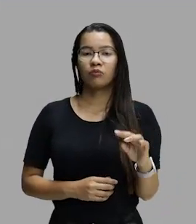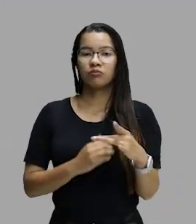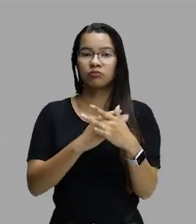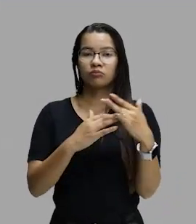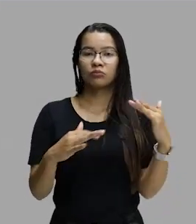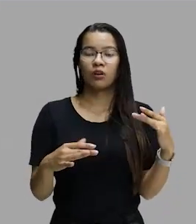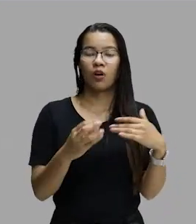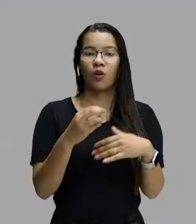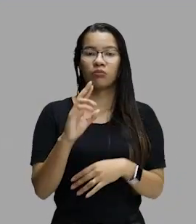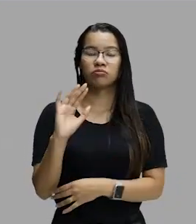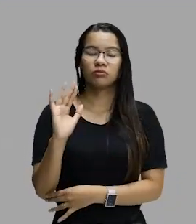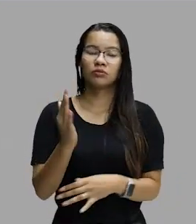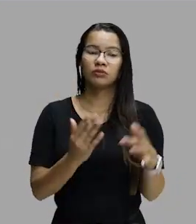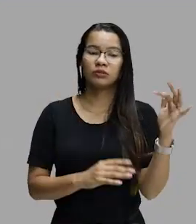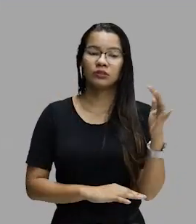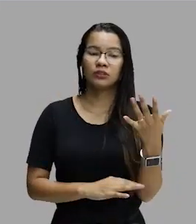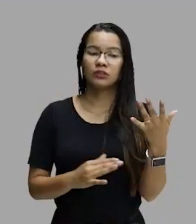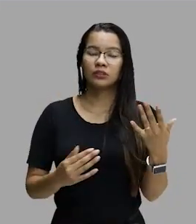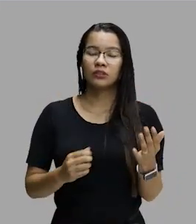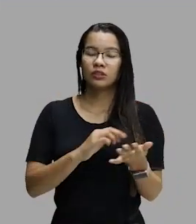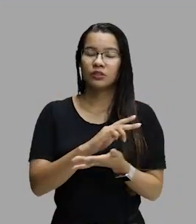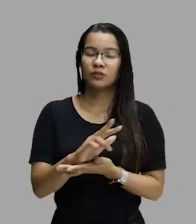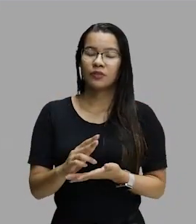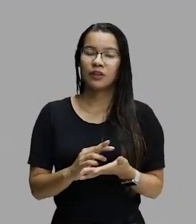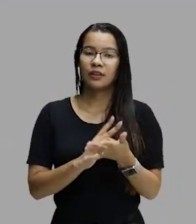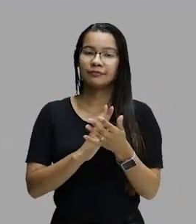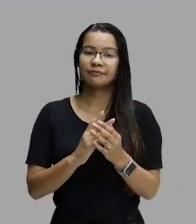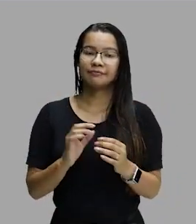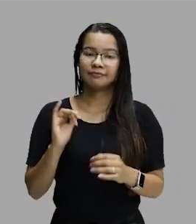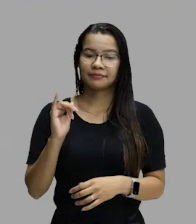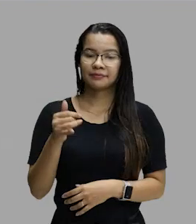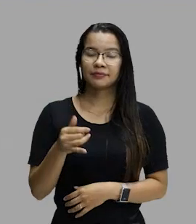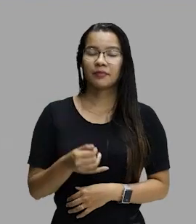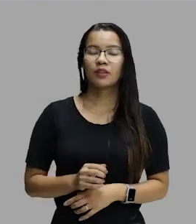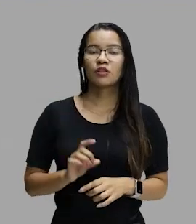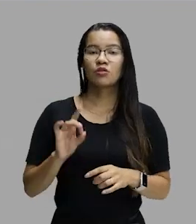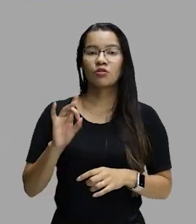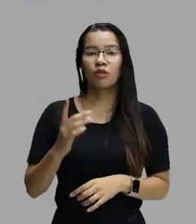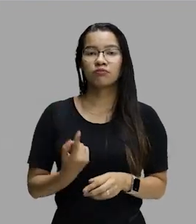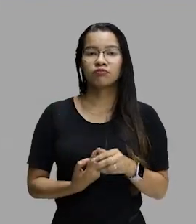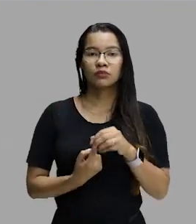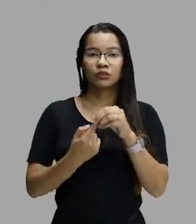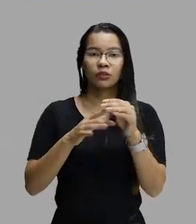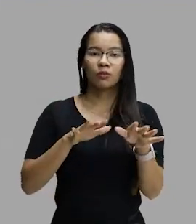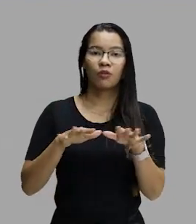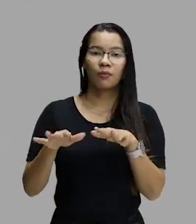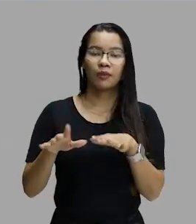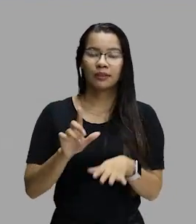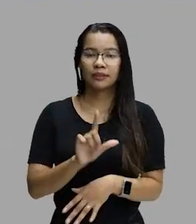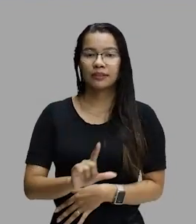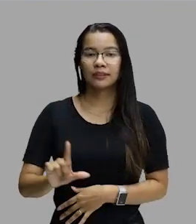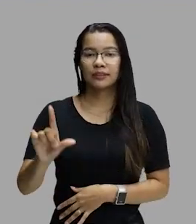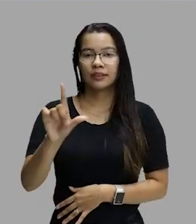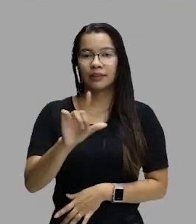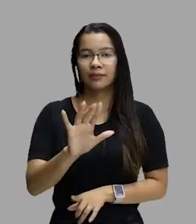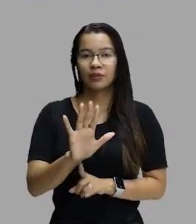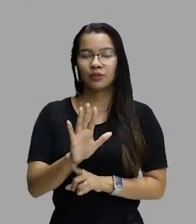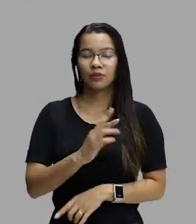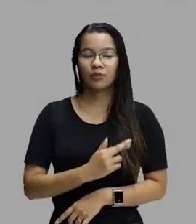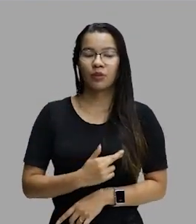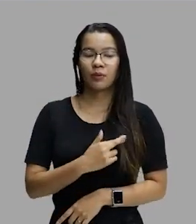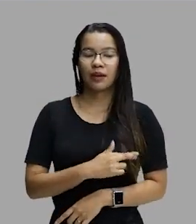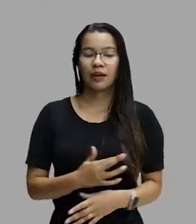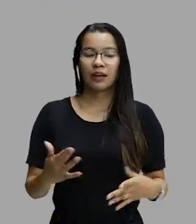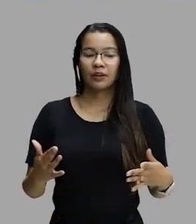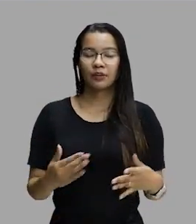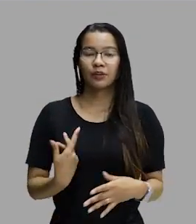são diversas tendências dentro de um só movimento literário abordando o romance. Aqui nós